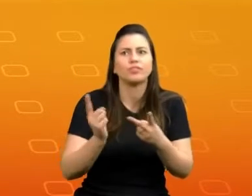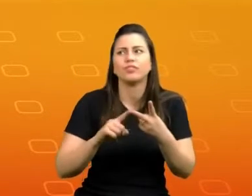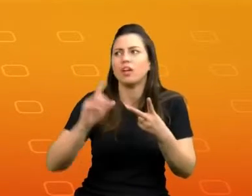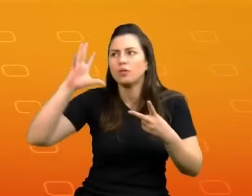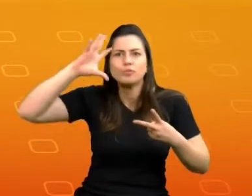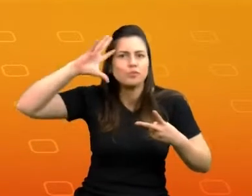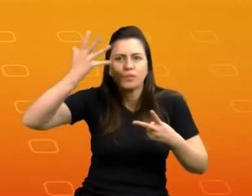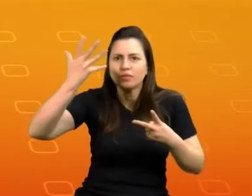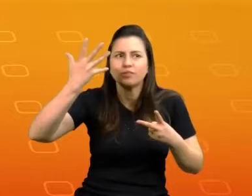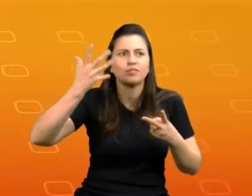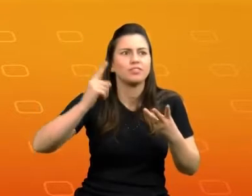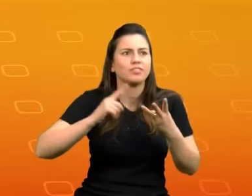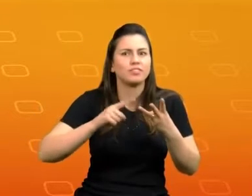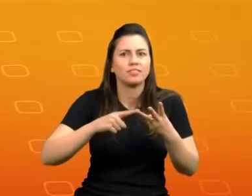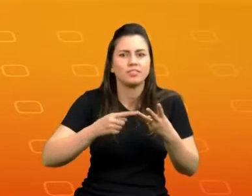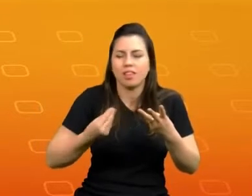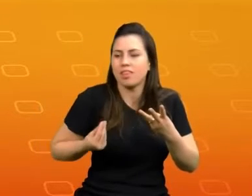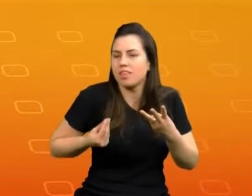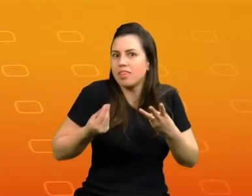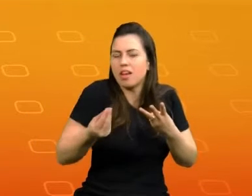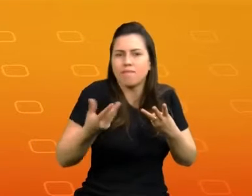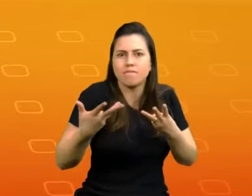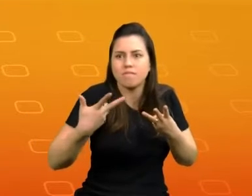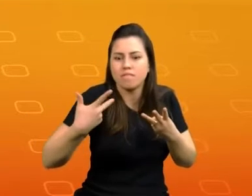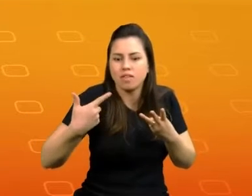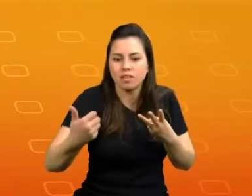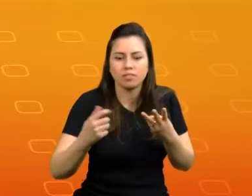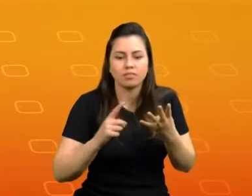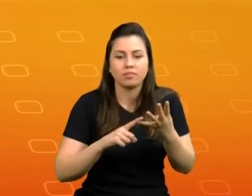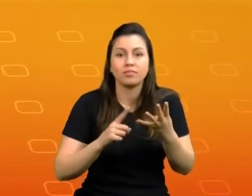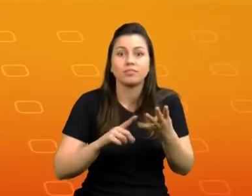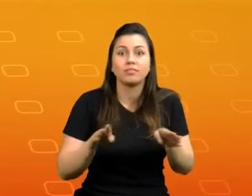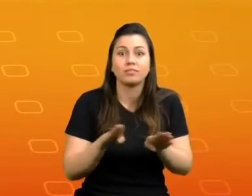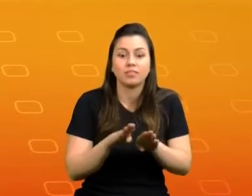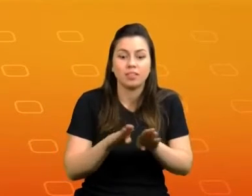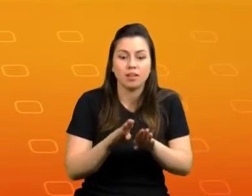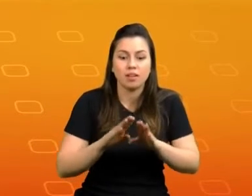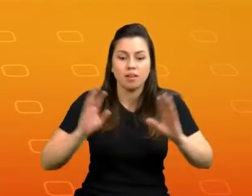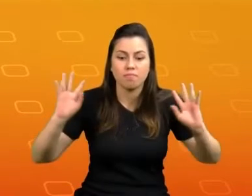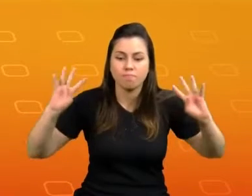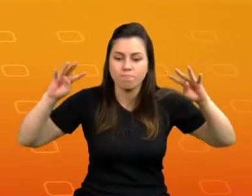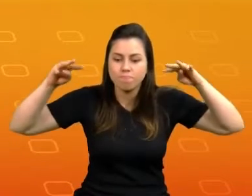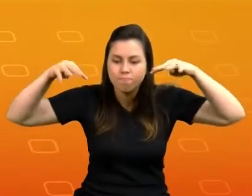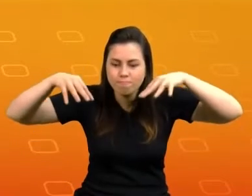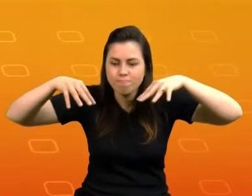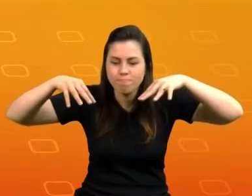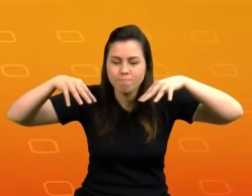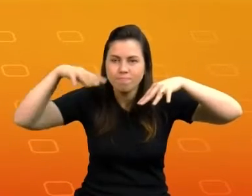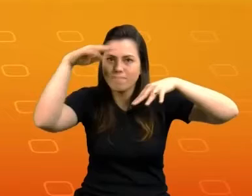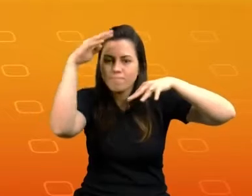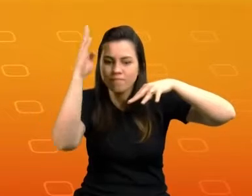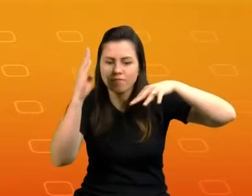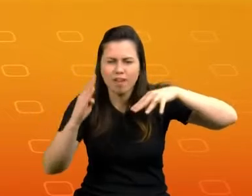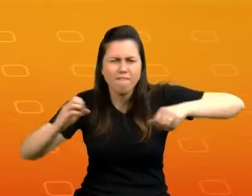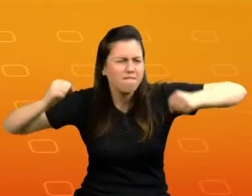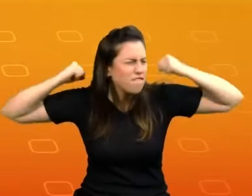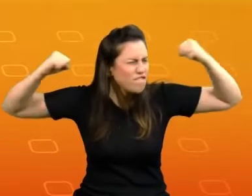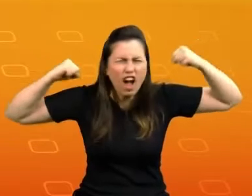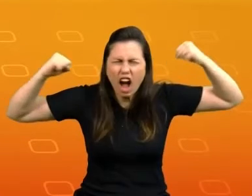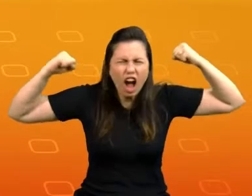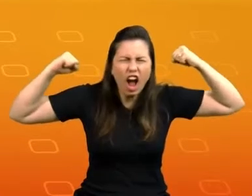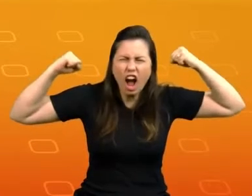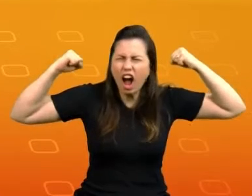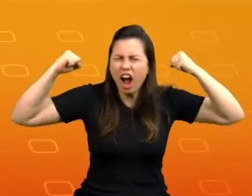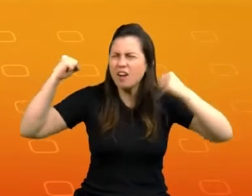soluções dessa super entrega e ainda época Ainda para a economia enfim o brasileiro ali no meio aquela torcida apaixonada